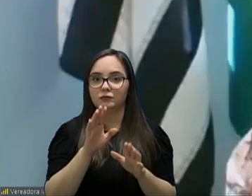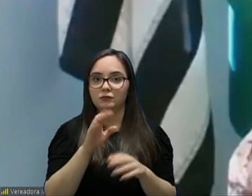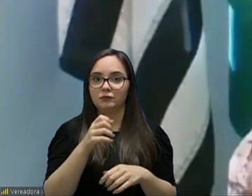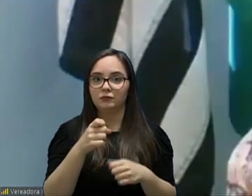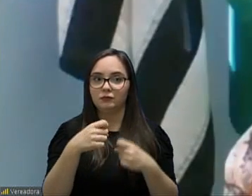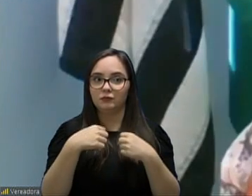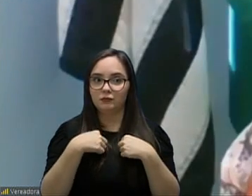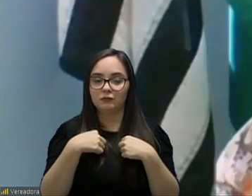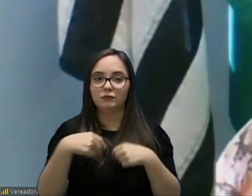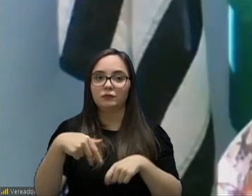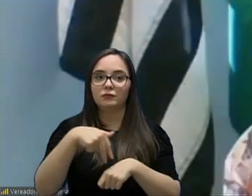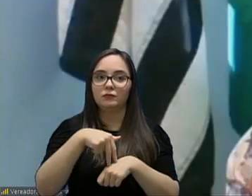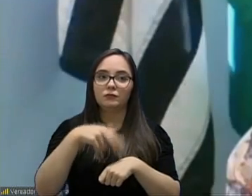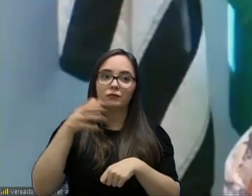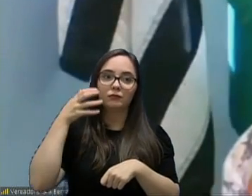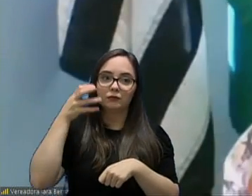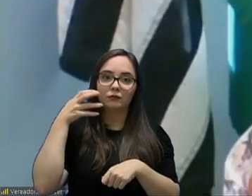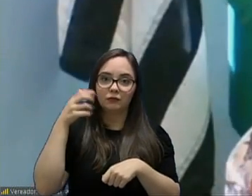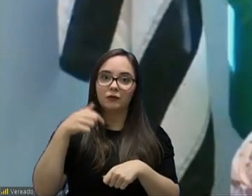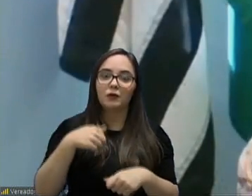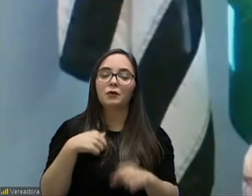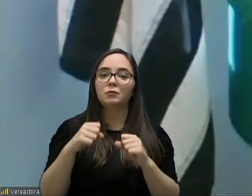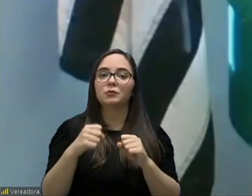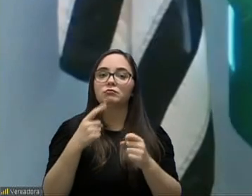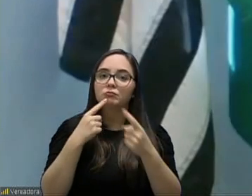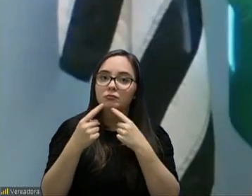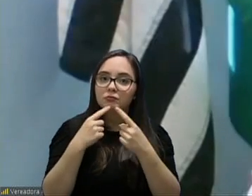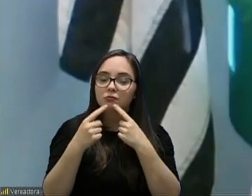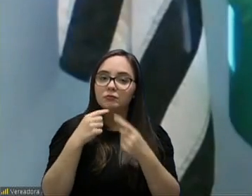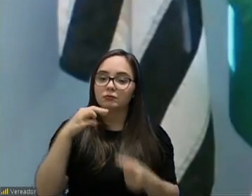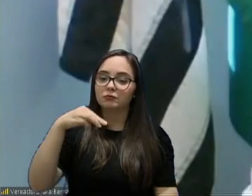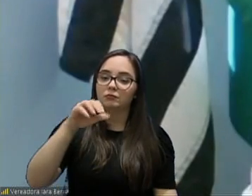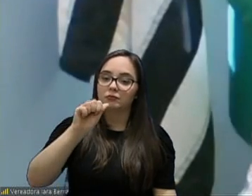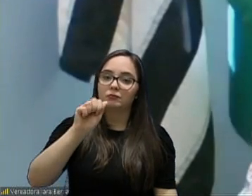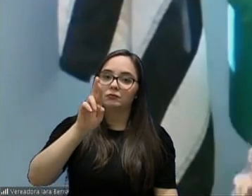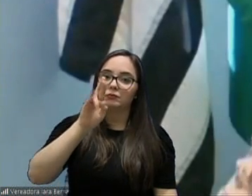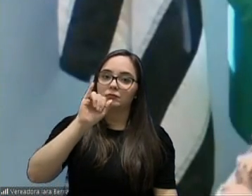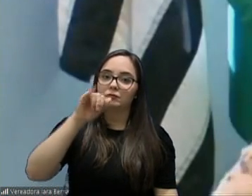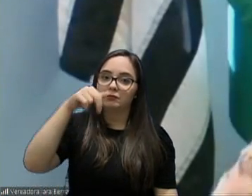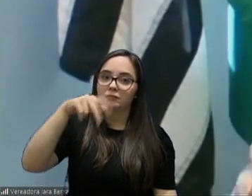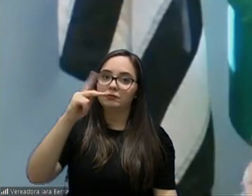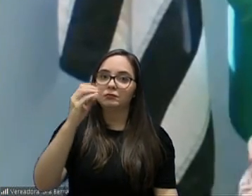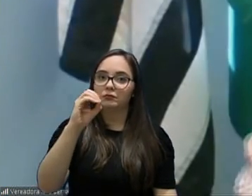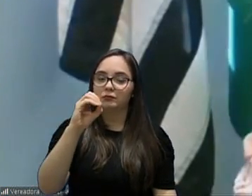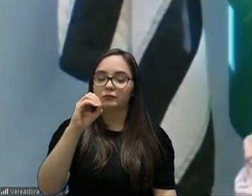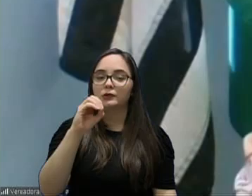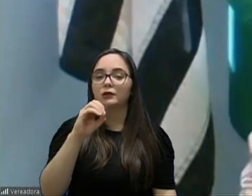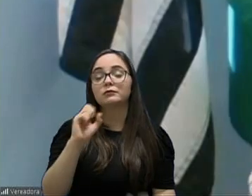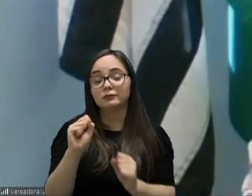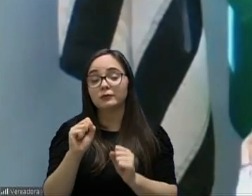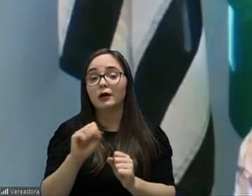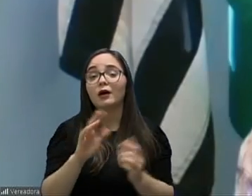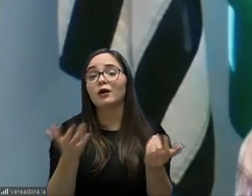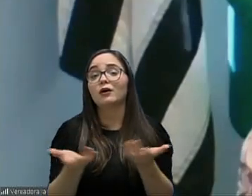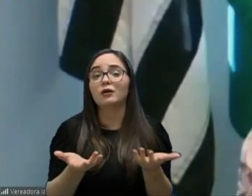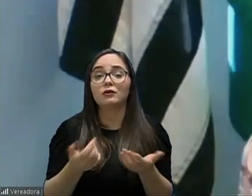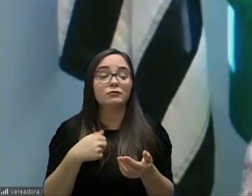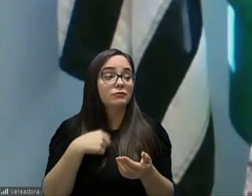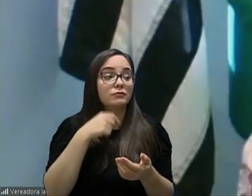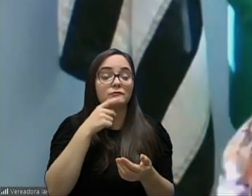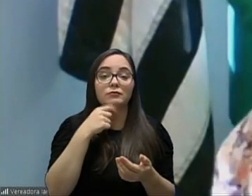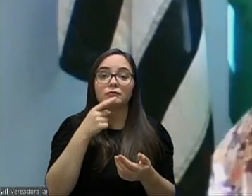Quando eu estou no plenário, eu consigo conversar com o vereador Marinho, se eu quiser e tudo mais. Aqui, se o senhor abrir para conversa entre os vereadores,